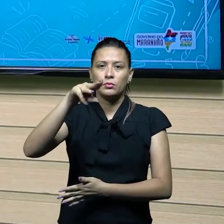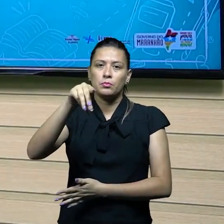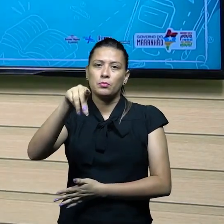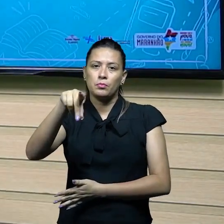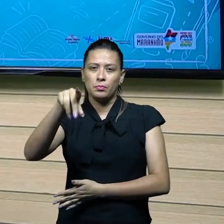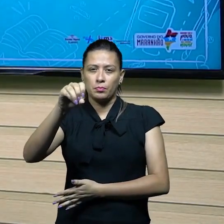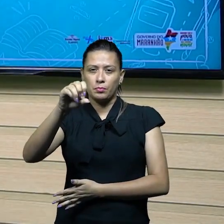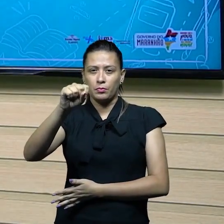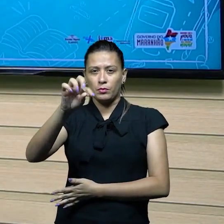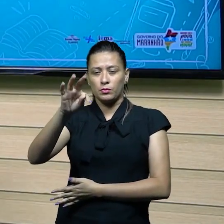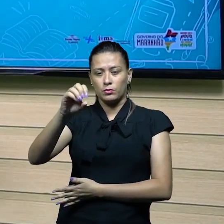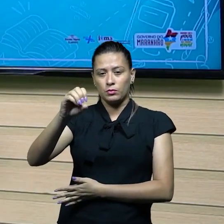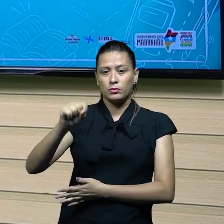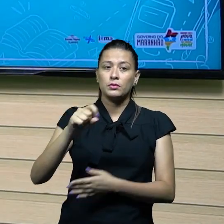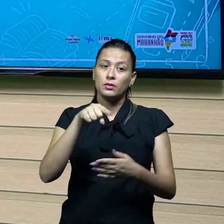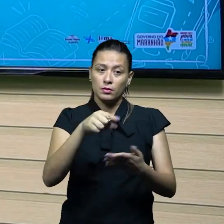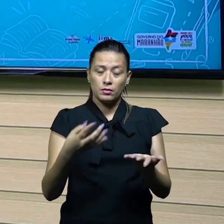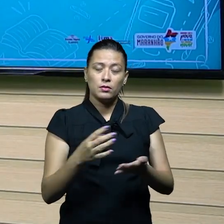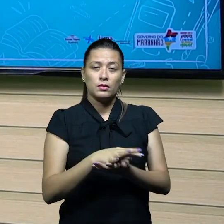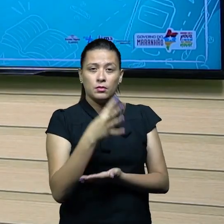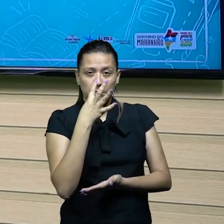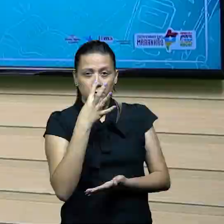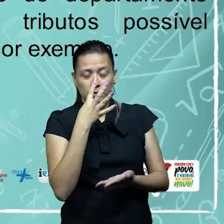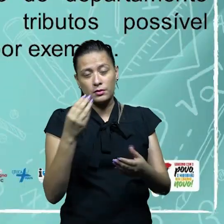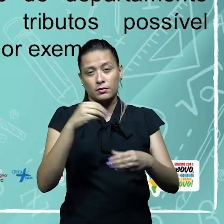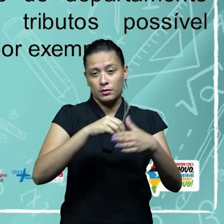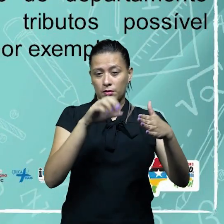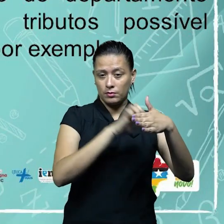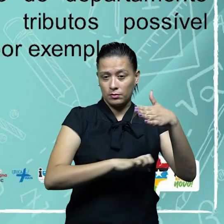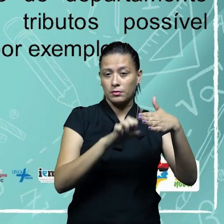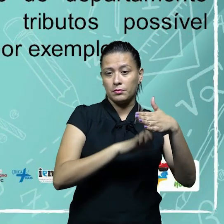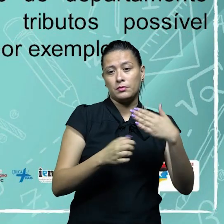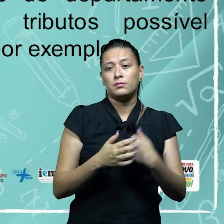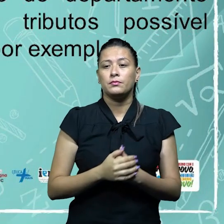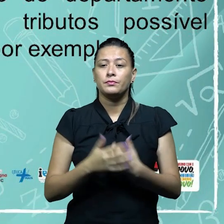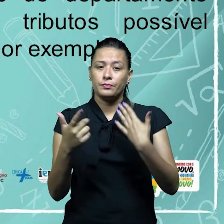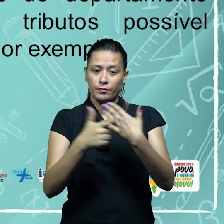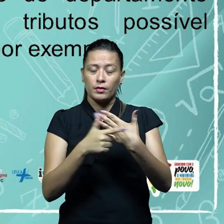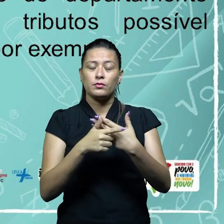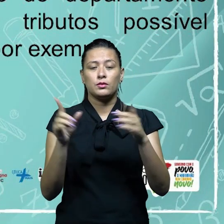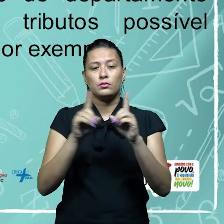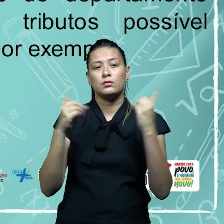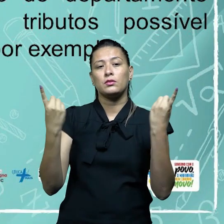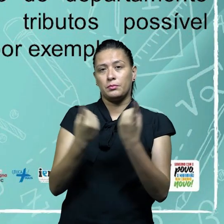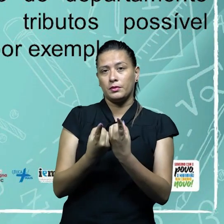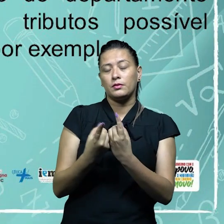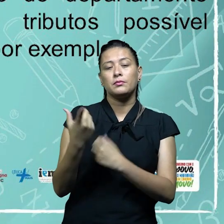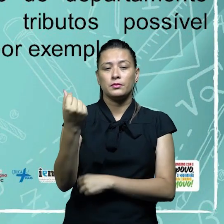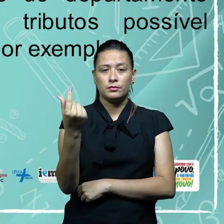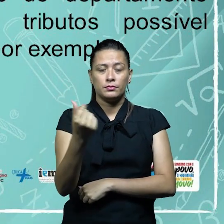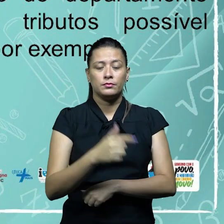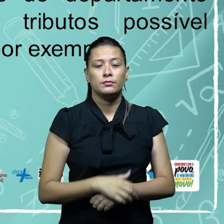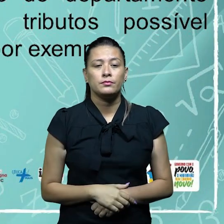É uma função do departamento financeiro, ok? E garante o melhor pagamento dos tributos possível a identificar o melhor regime